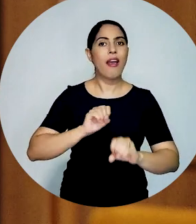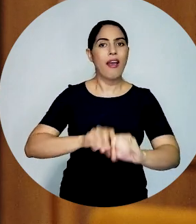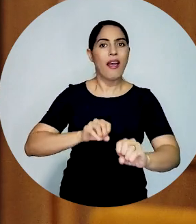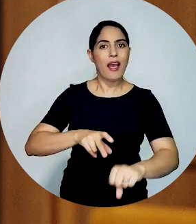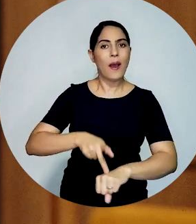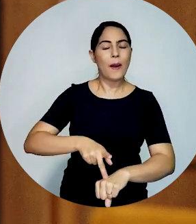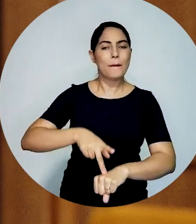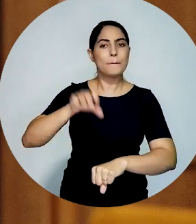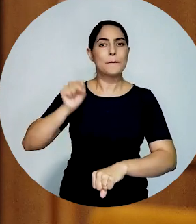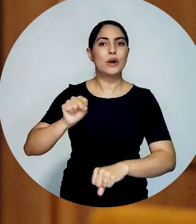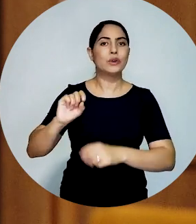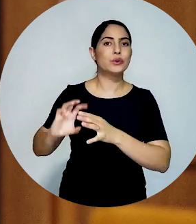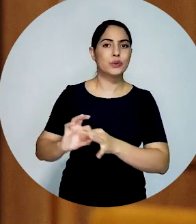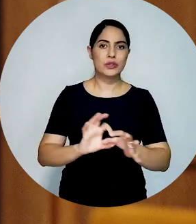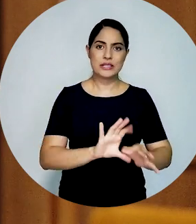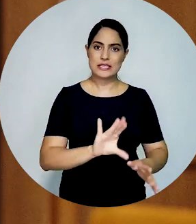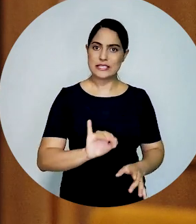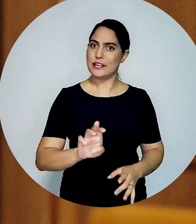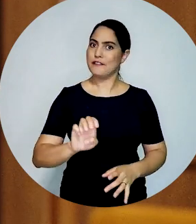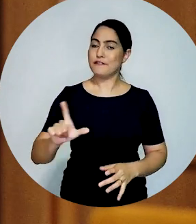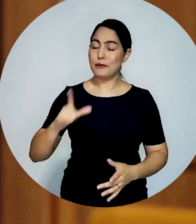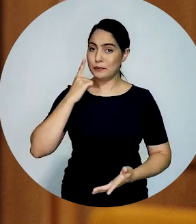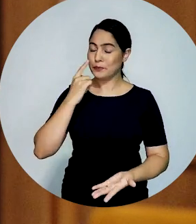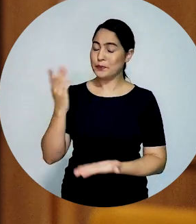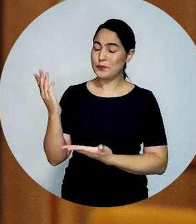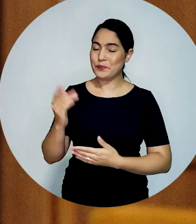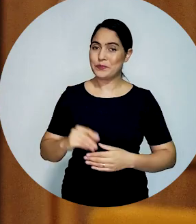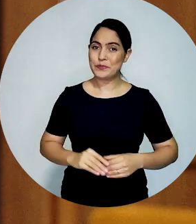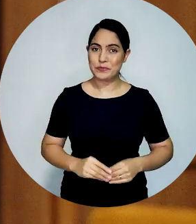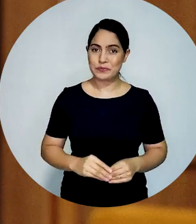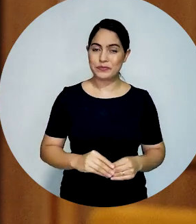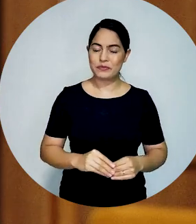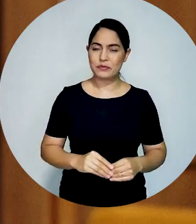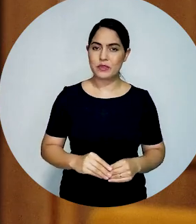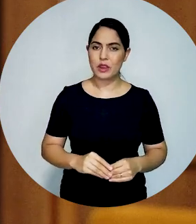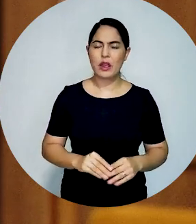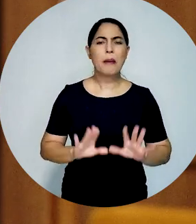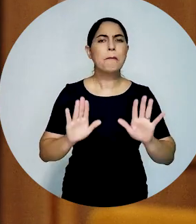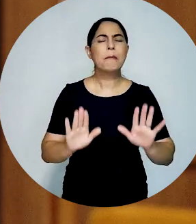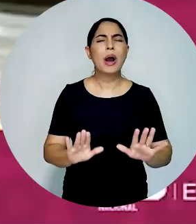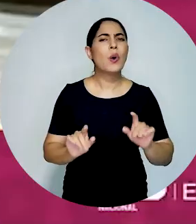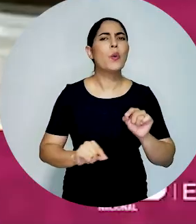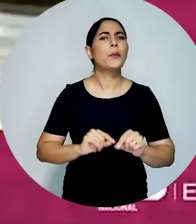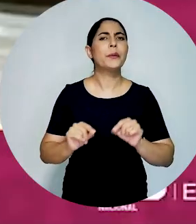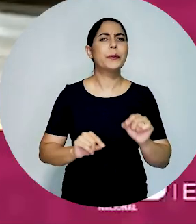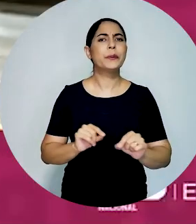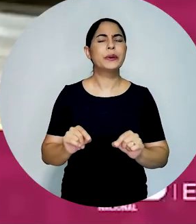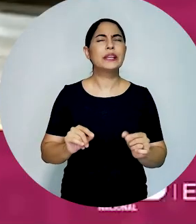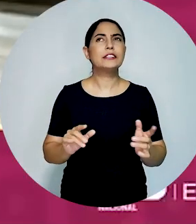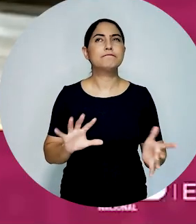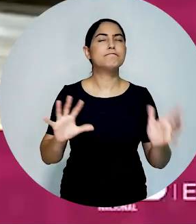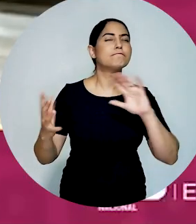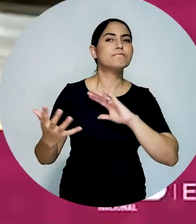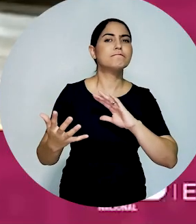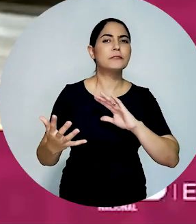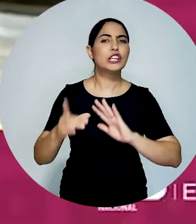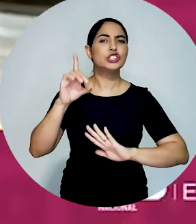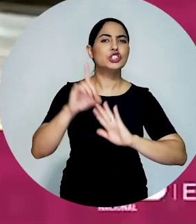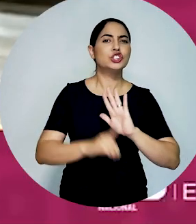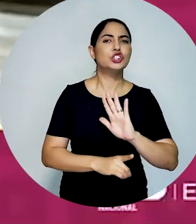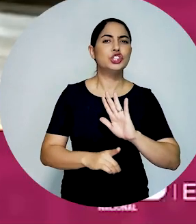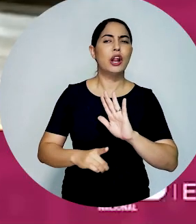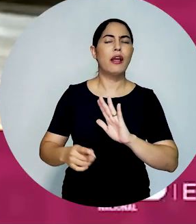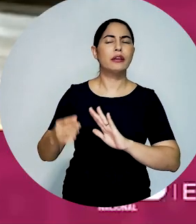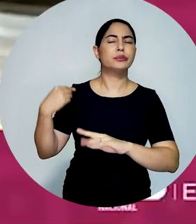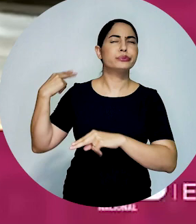hereditário. A transmissão fez parte da aula aberta do curso de pós-graduação em Advocacia Civil. Bom, o que é o